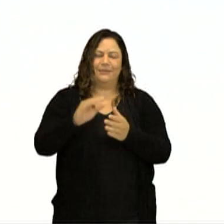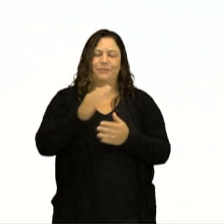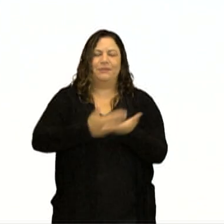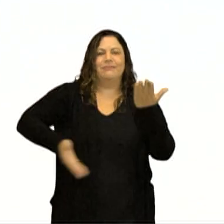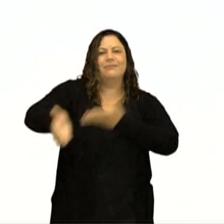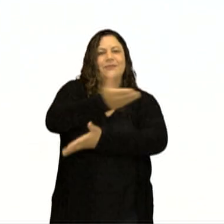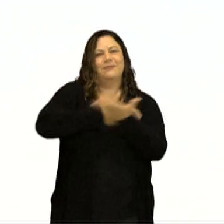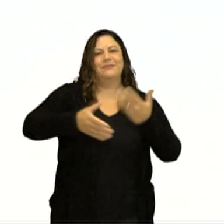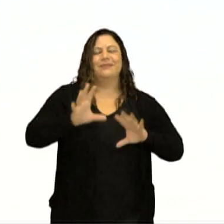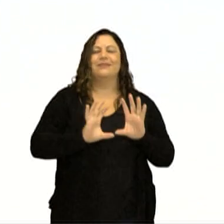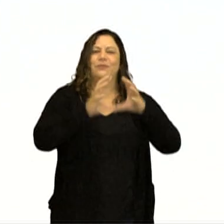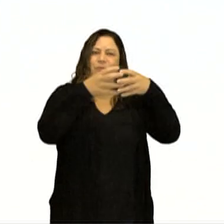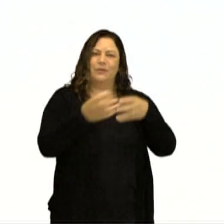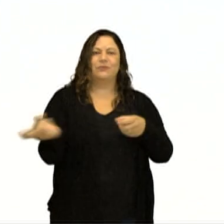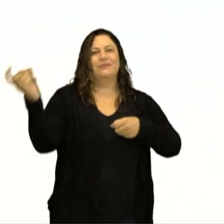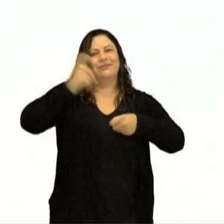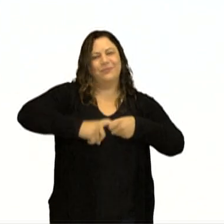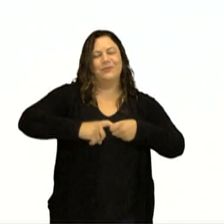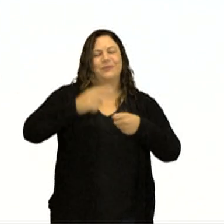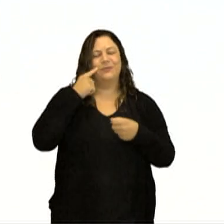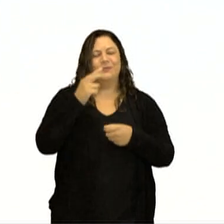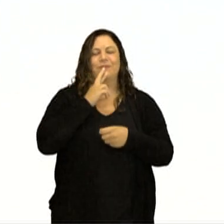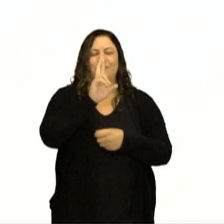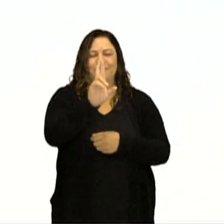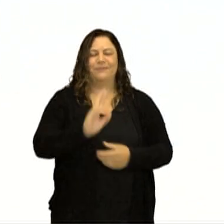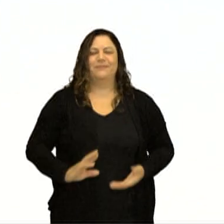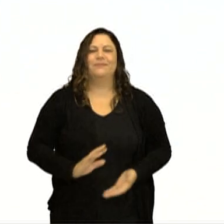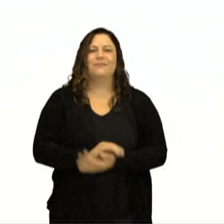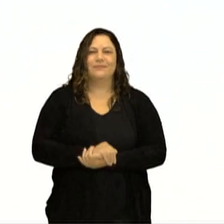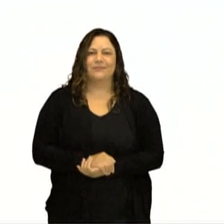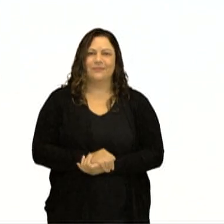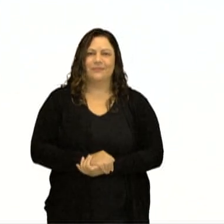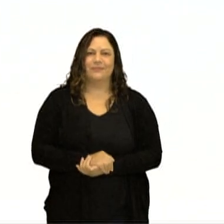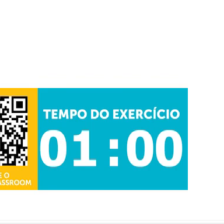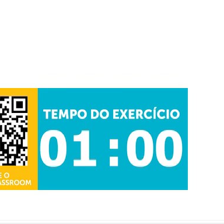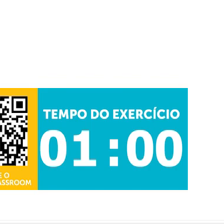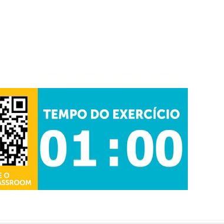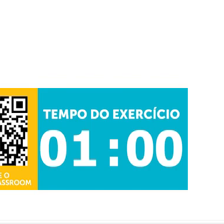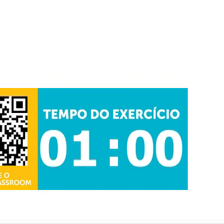com a turma de vocês, a gente já volta para ver qual é a resposta correta.